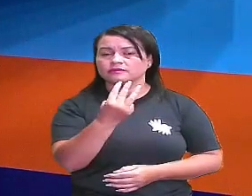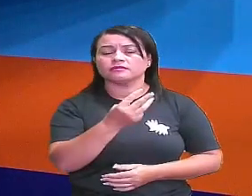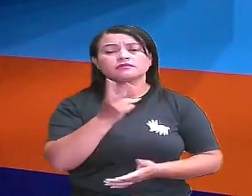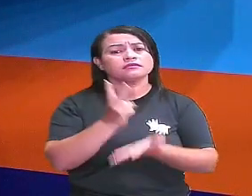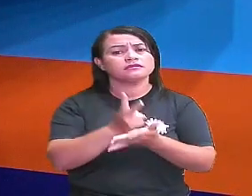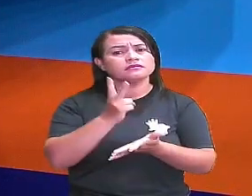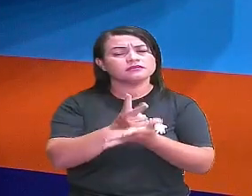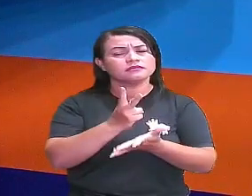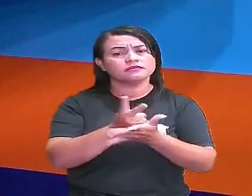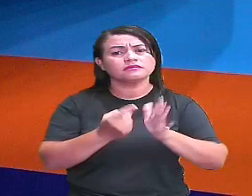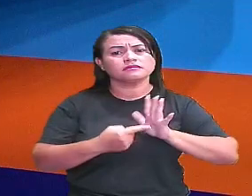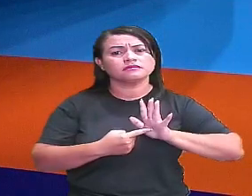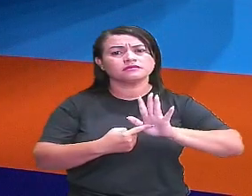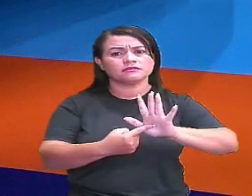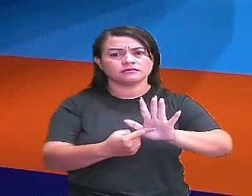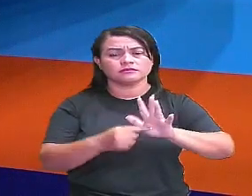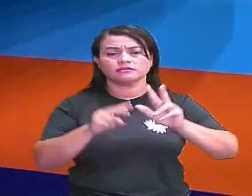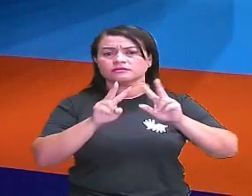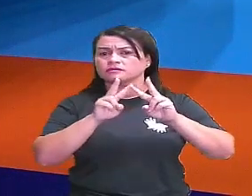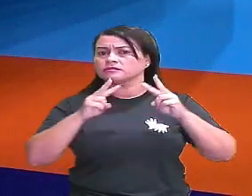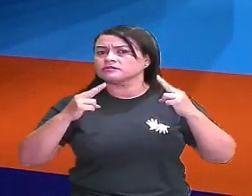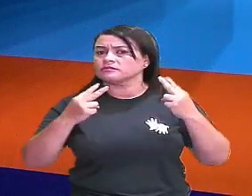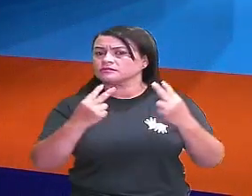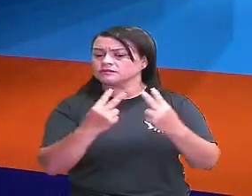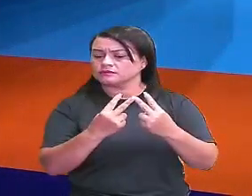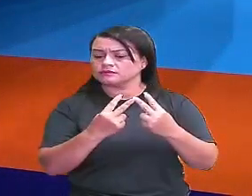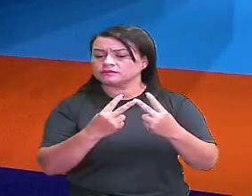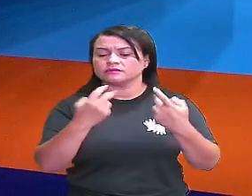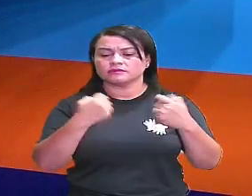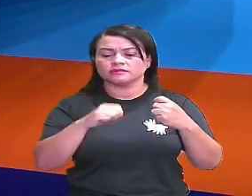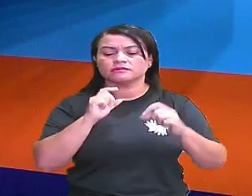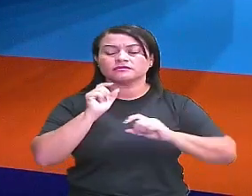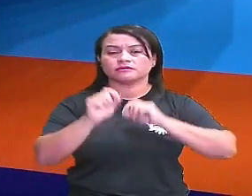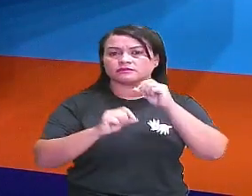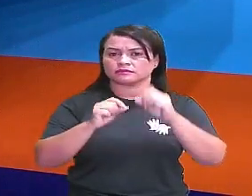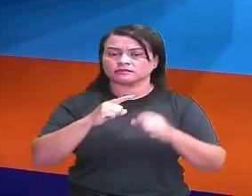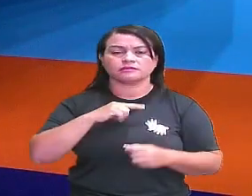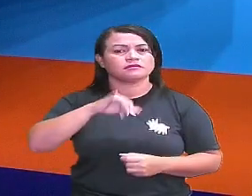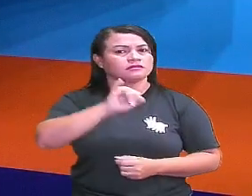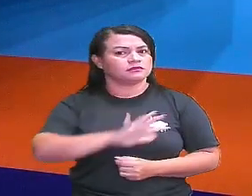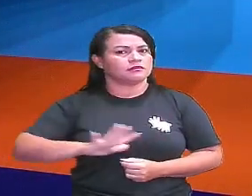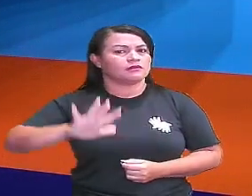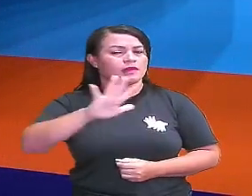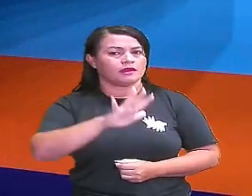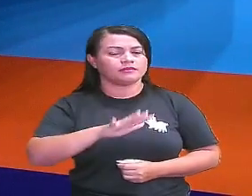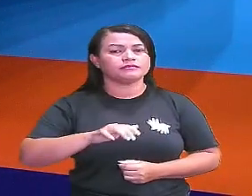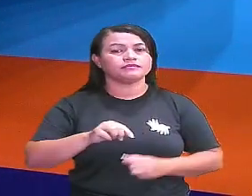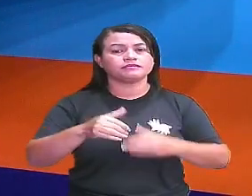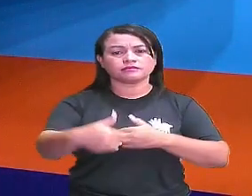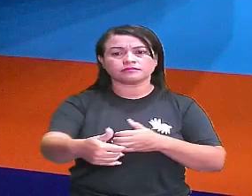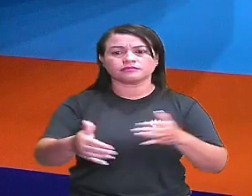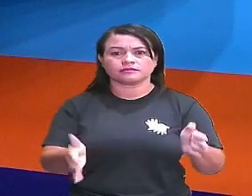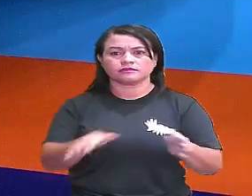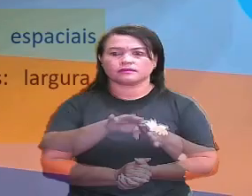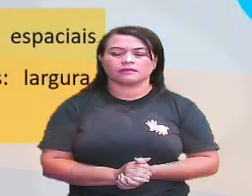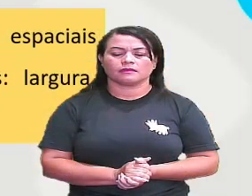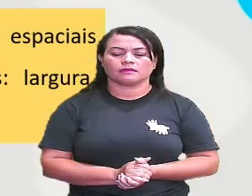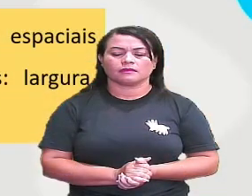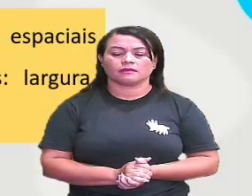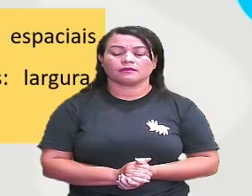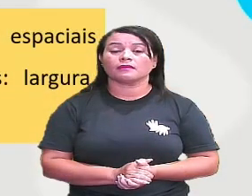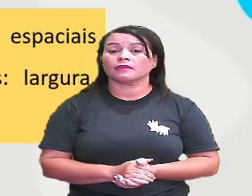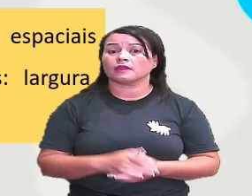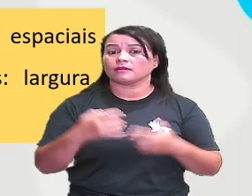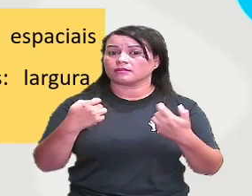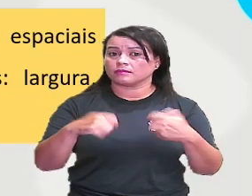vez que eu estiver trabalhando com volume, eu tenho que tomar como referência as figuras geométricas espaciais, ok? E aí a